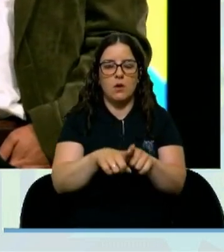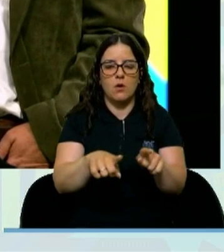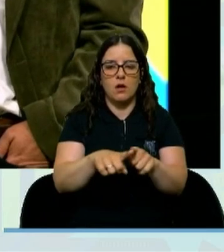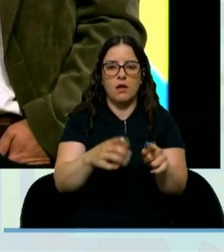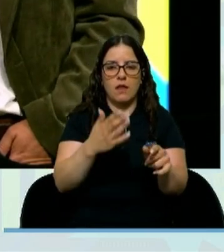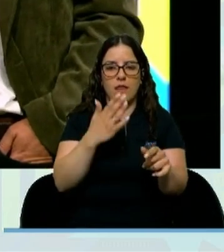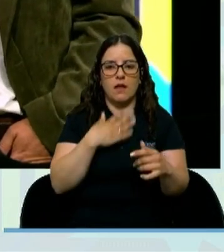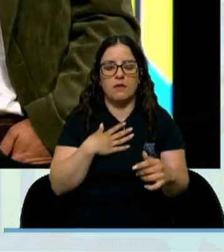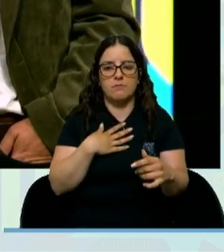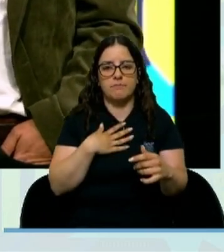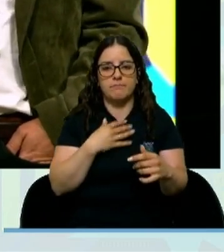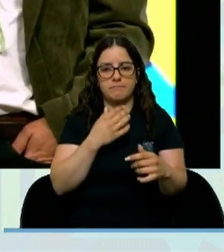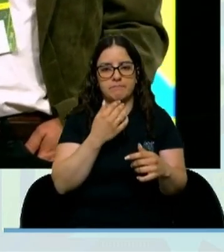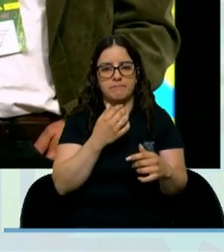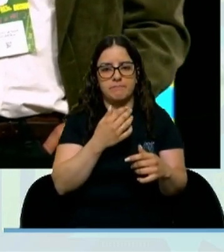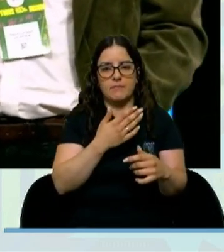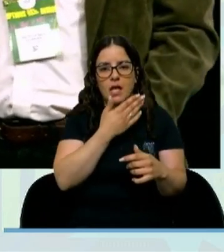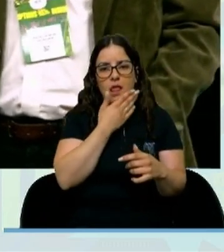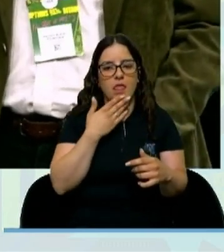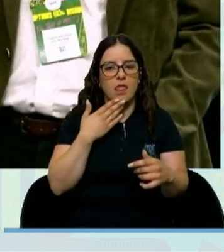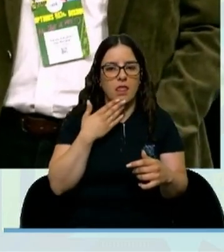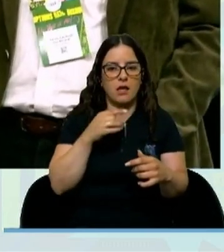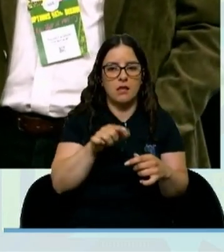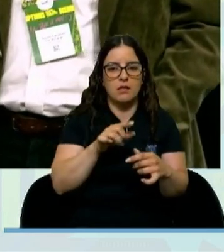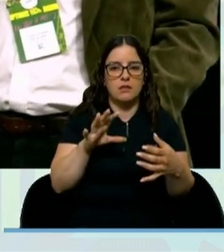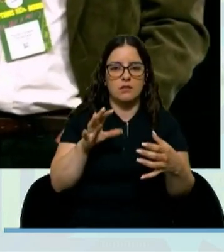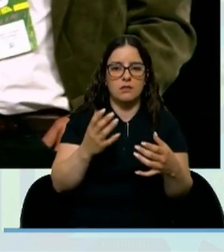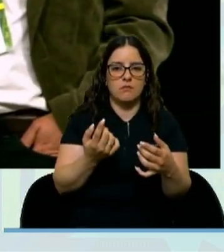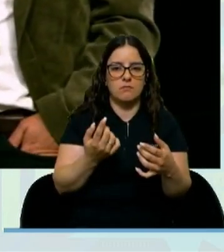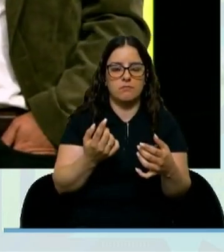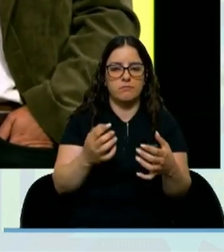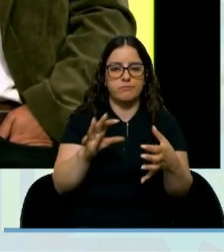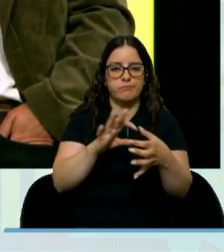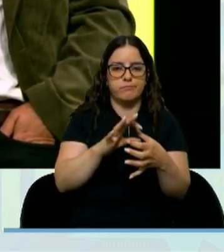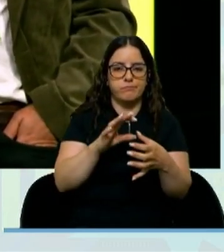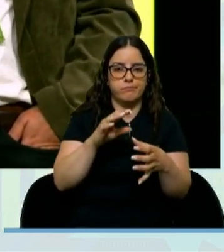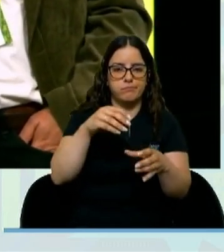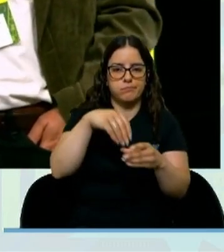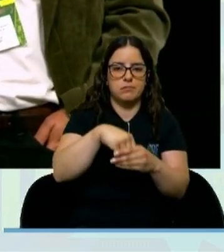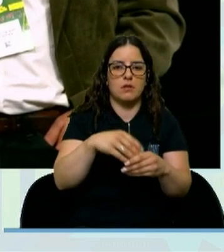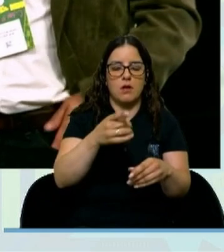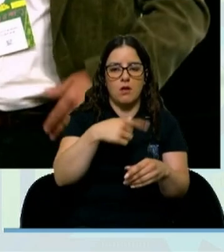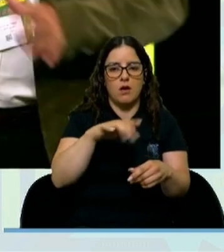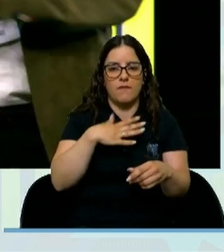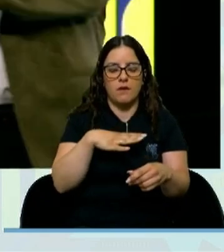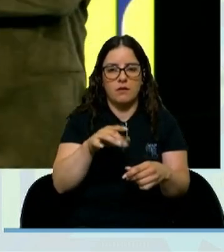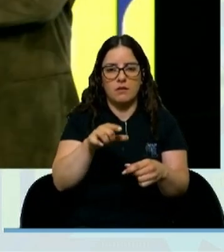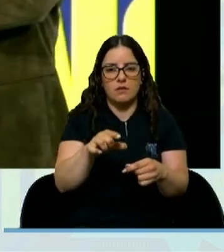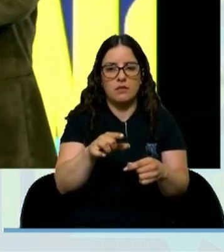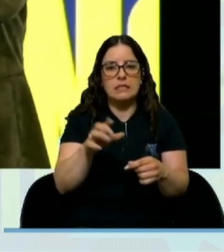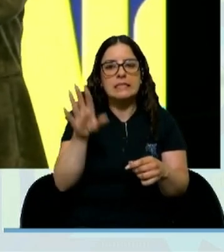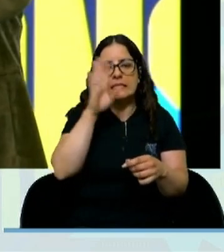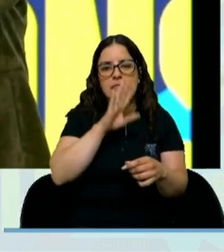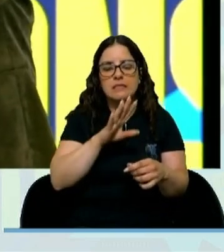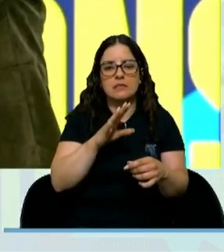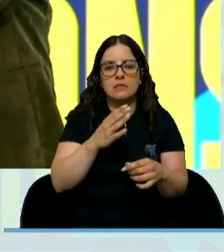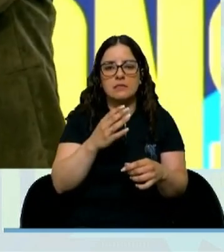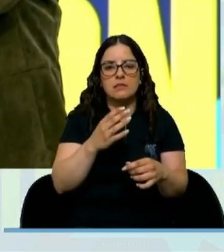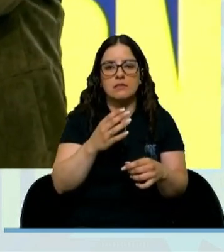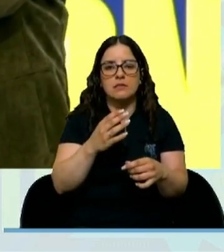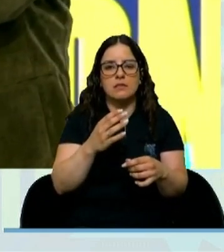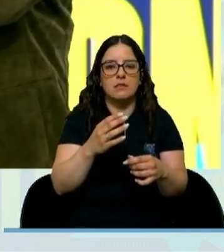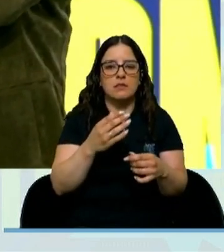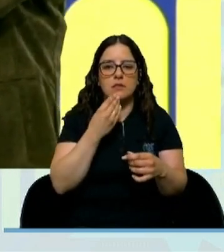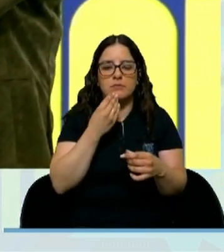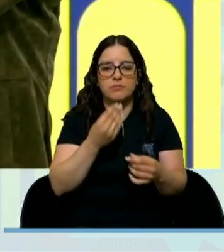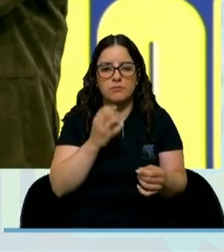está por detrás daquilo que nós queremos. Se não for conveniente, se for fora da lei, outra coisa qualquer que não nos interesse, não é